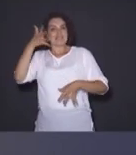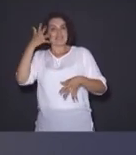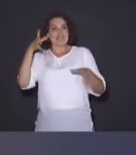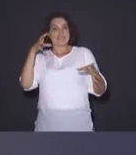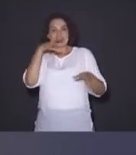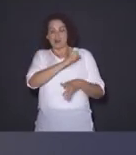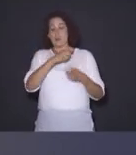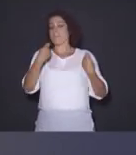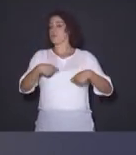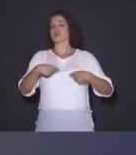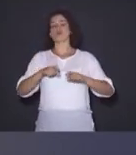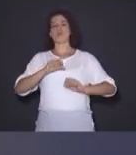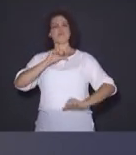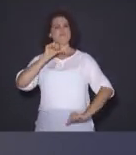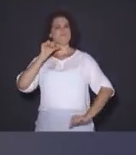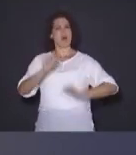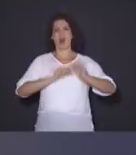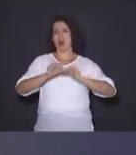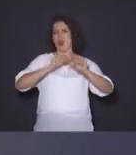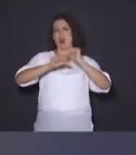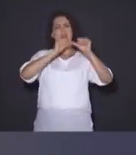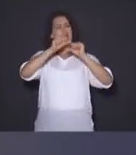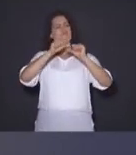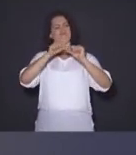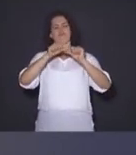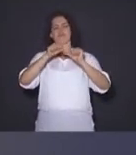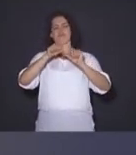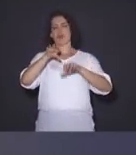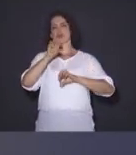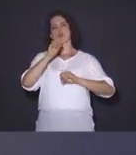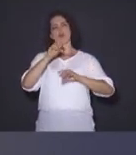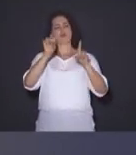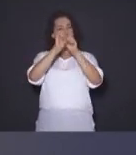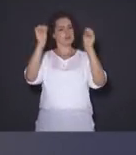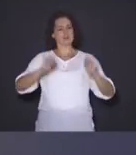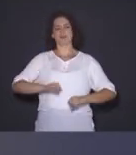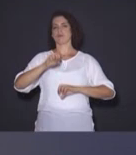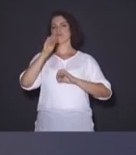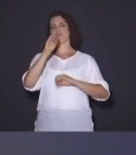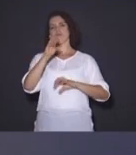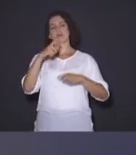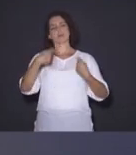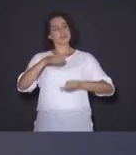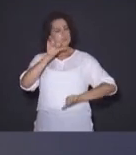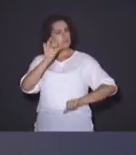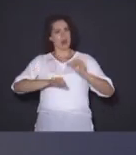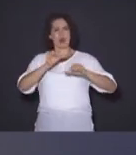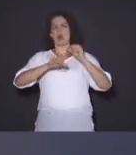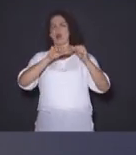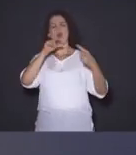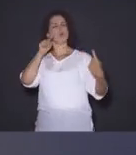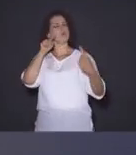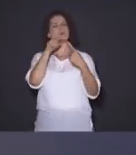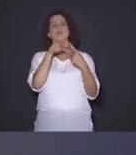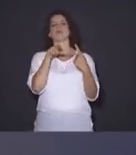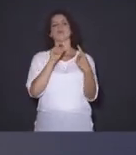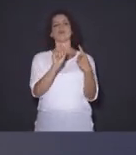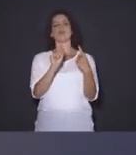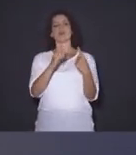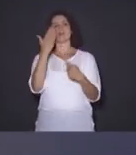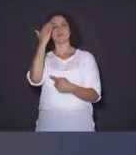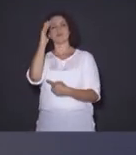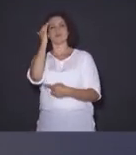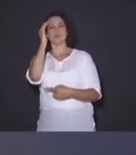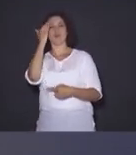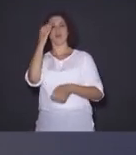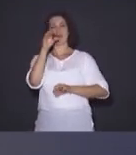radical transformação na educação no sistema educacional principalmente com essa perspectiva de entender a educação